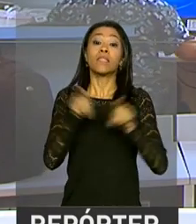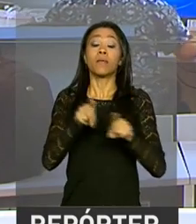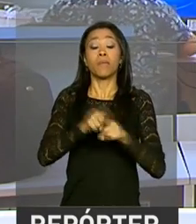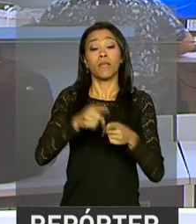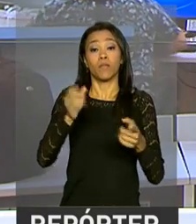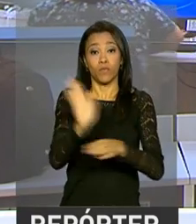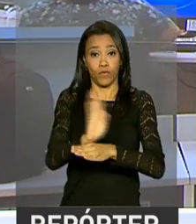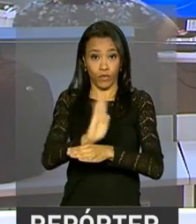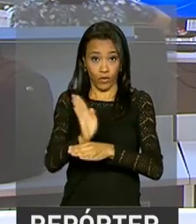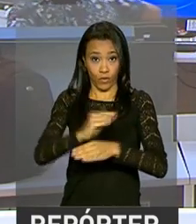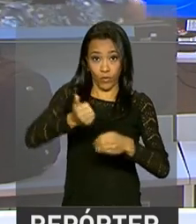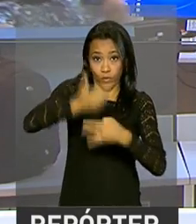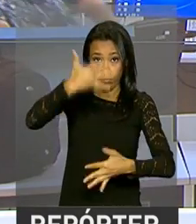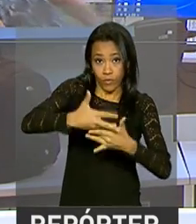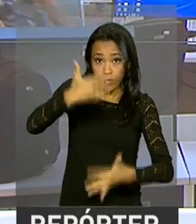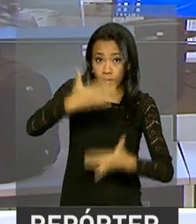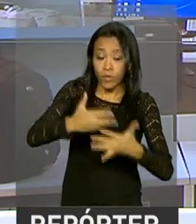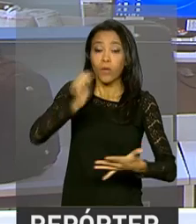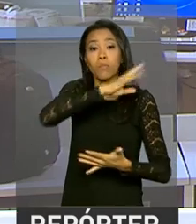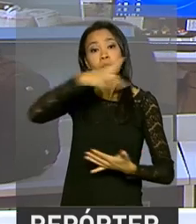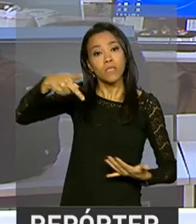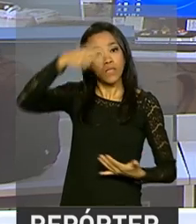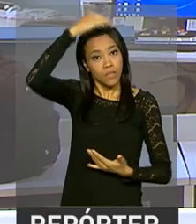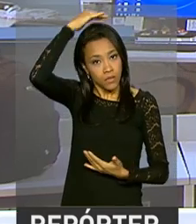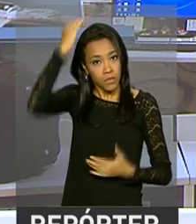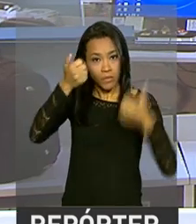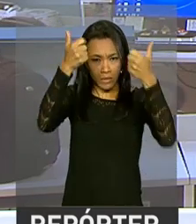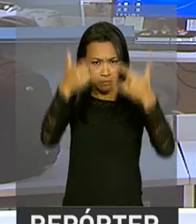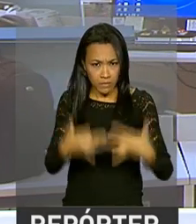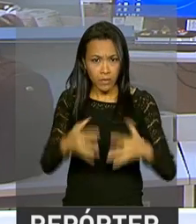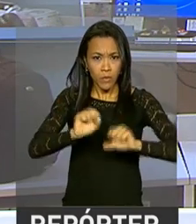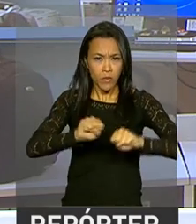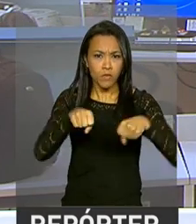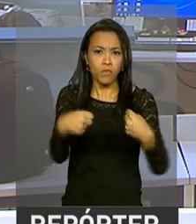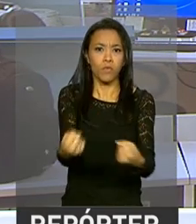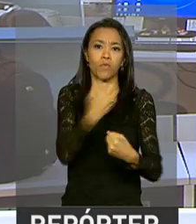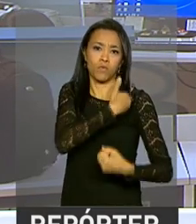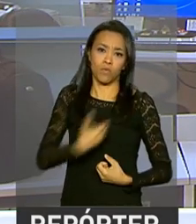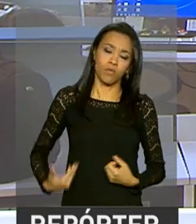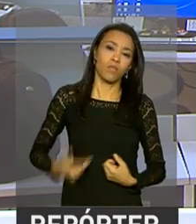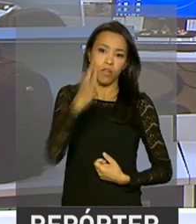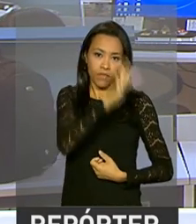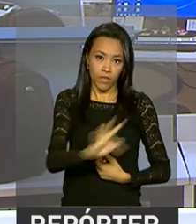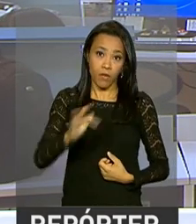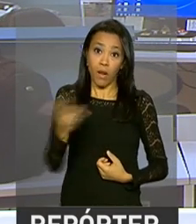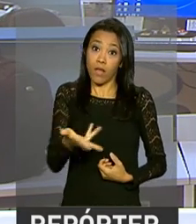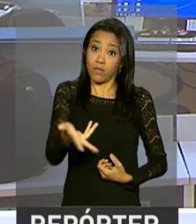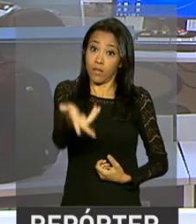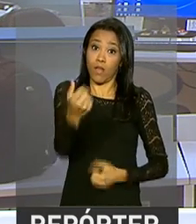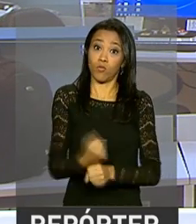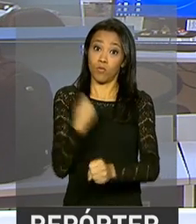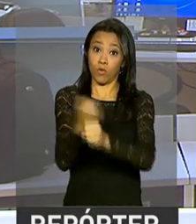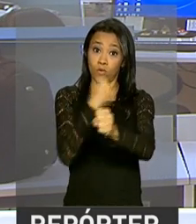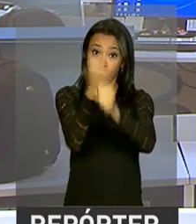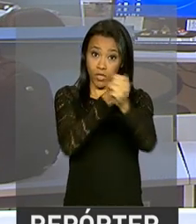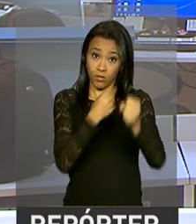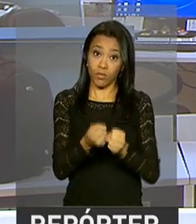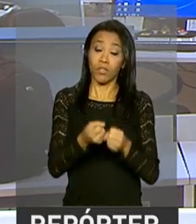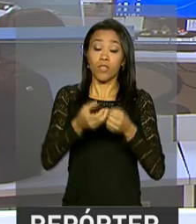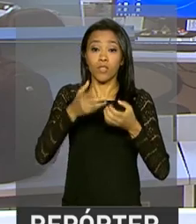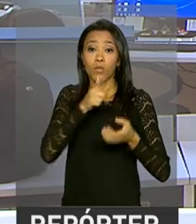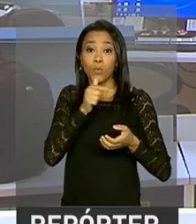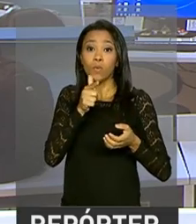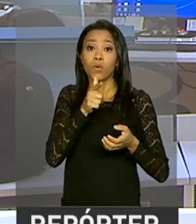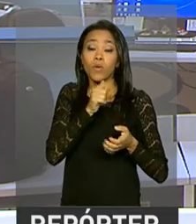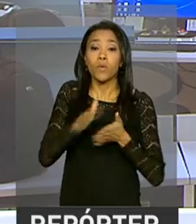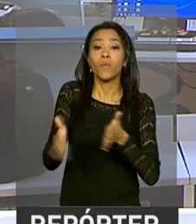redes sociais, Michel Temer ressalta o esforço do governo federal para acelerar as obras do projeto de integração